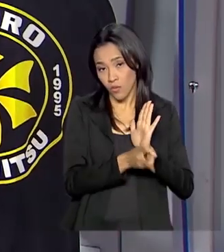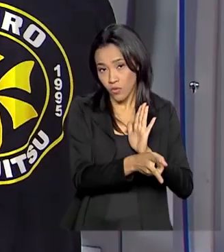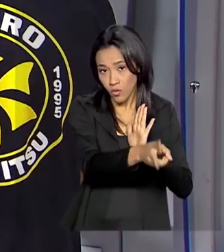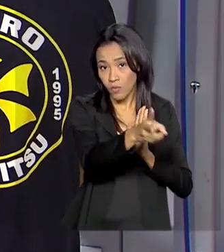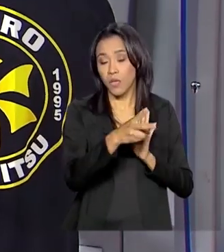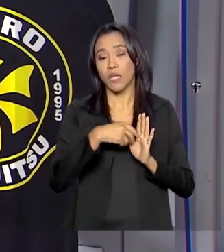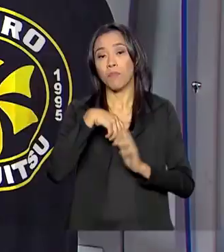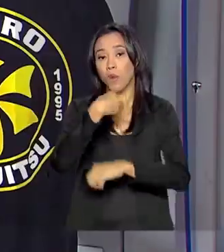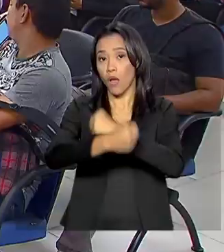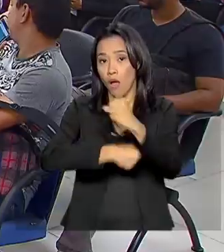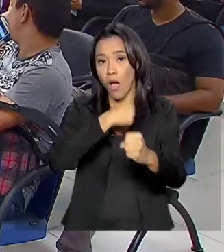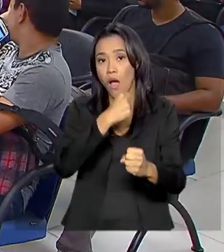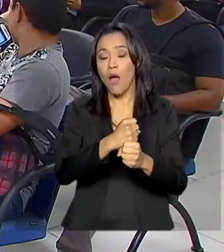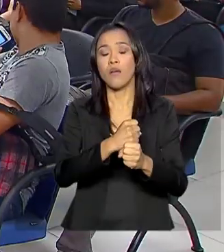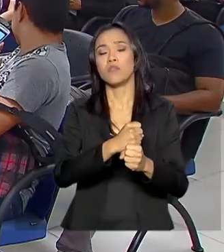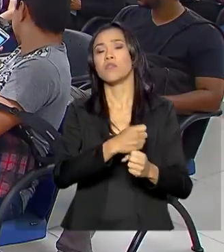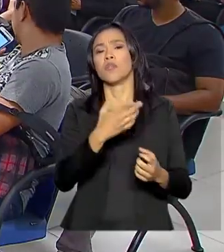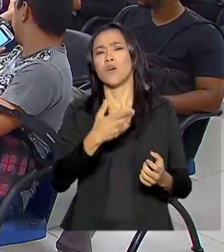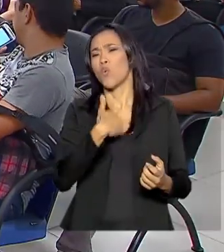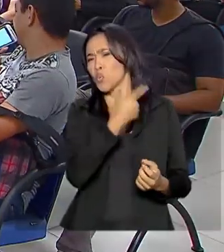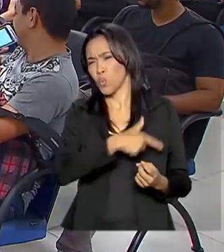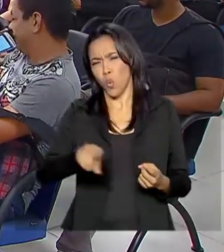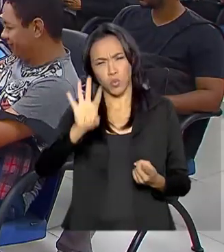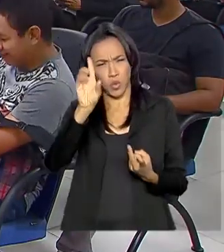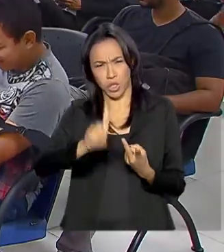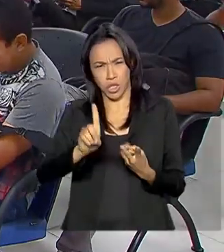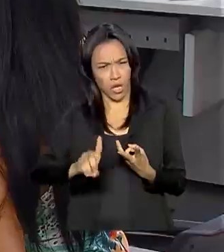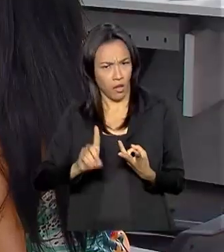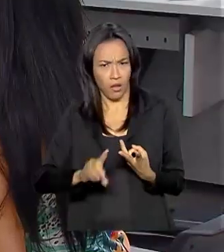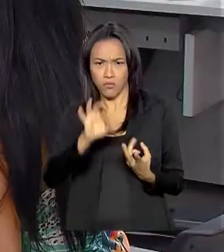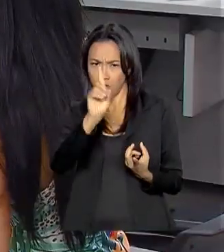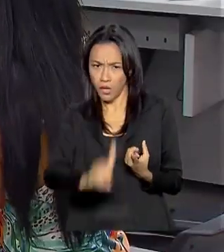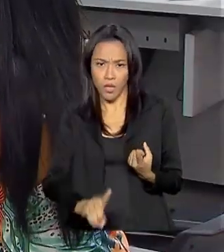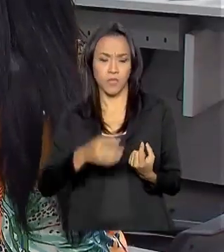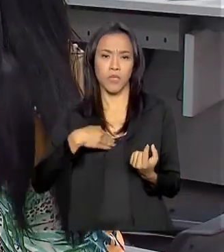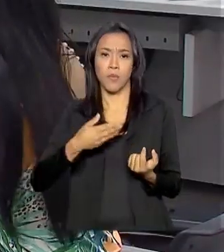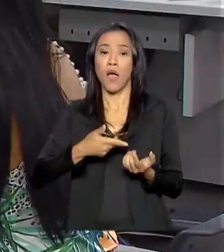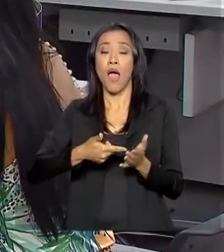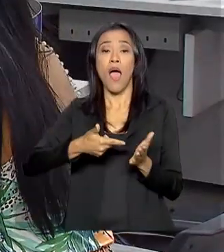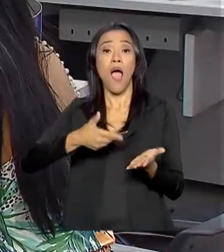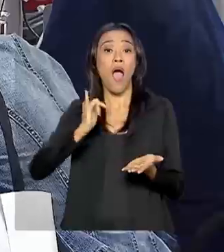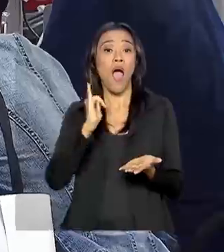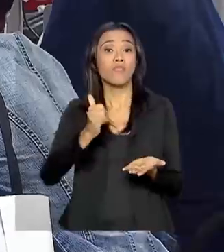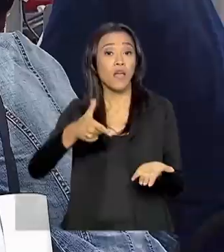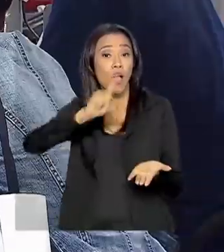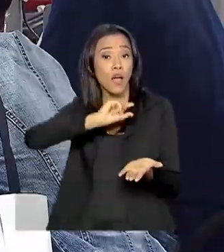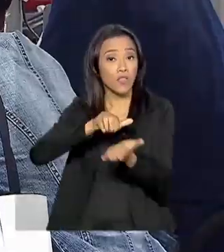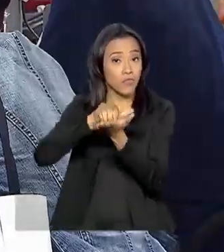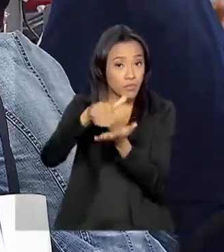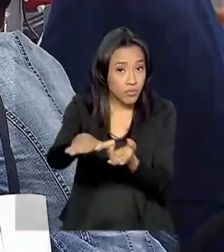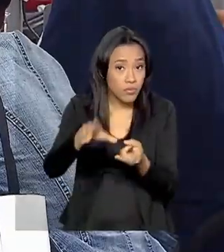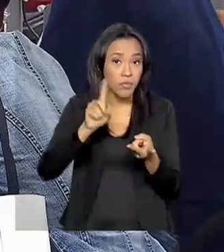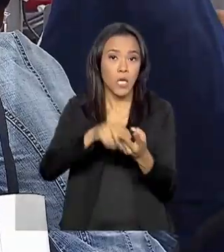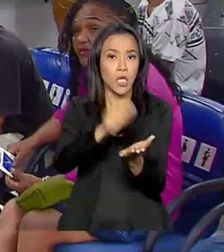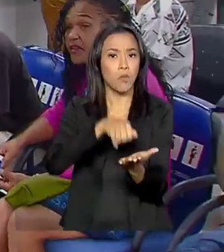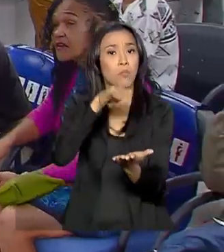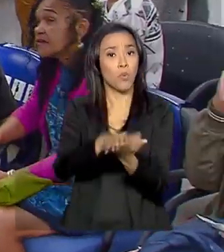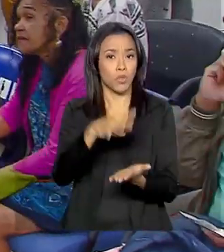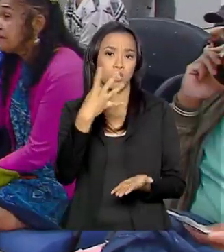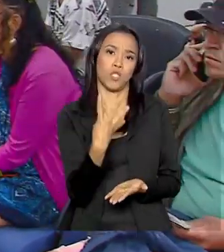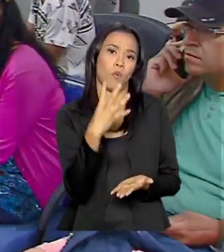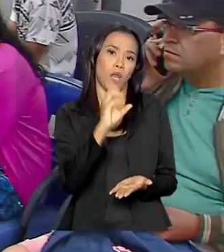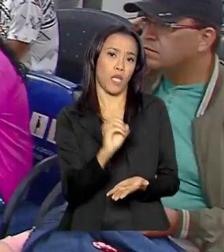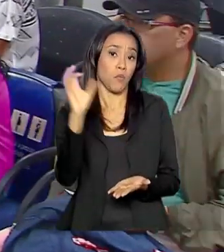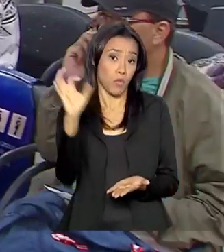anuais. Mas todos os outros direitos trabalhistas, como aviso prévio, férias proporcionais e multa de 40%